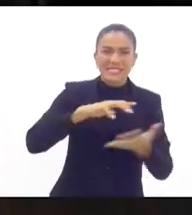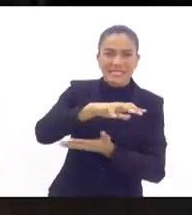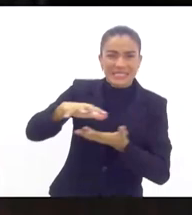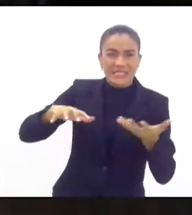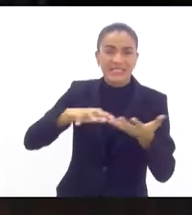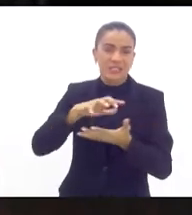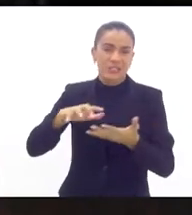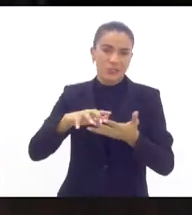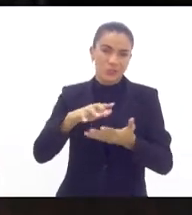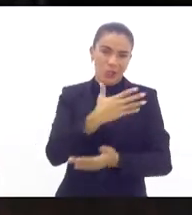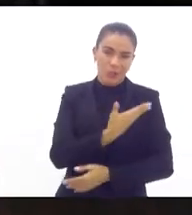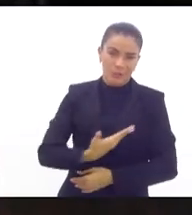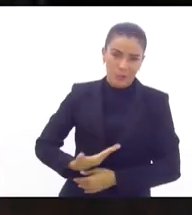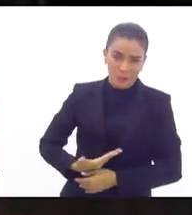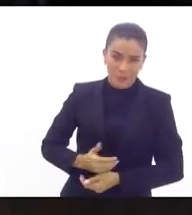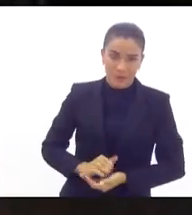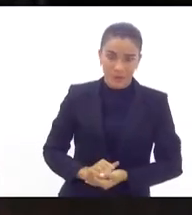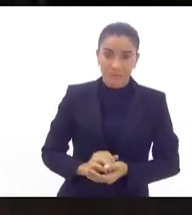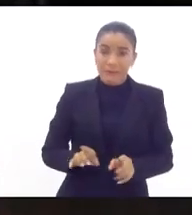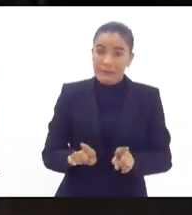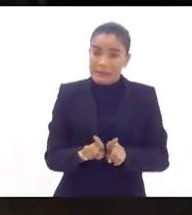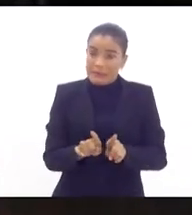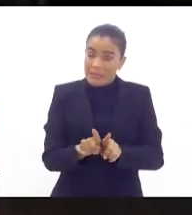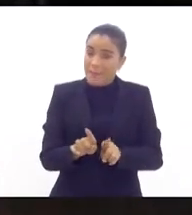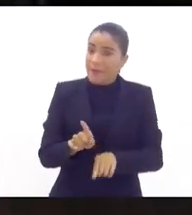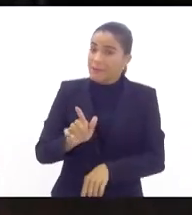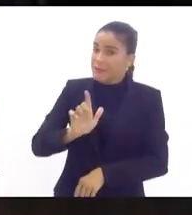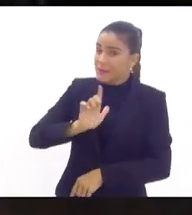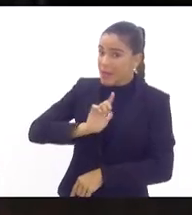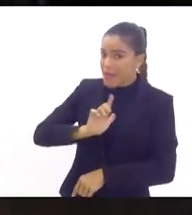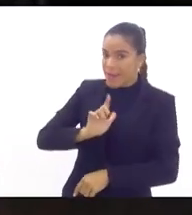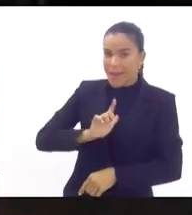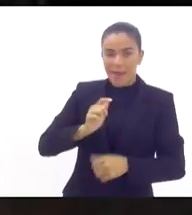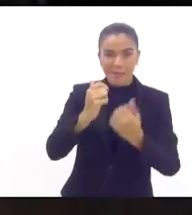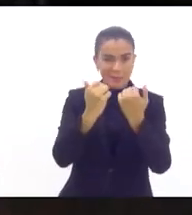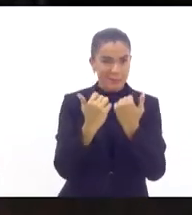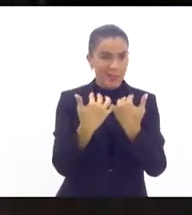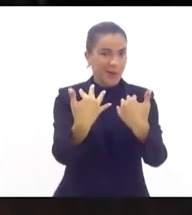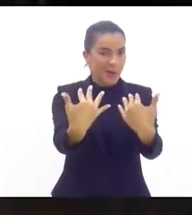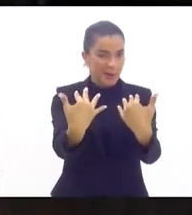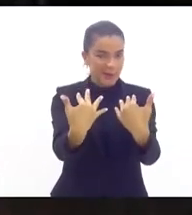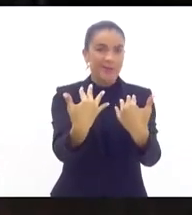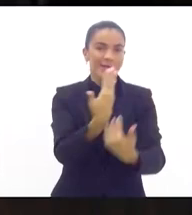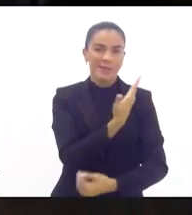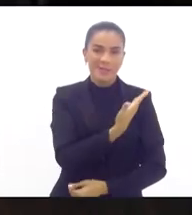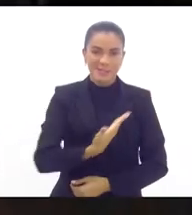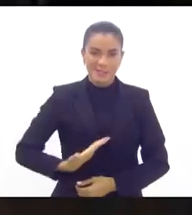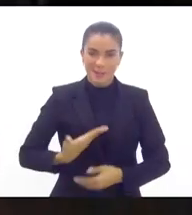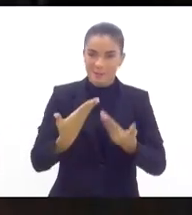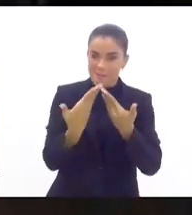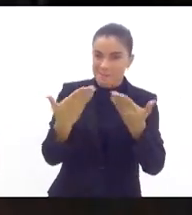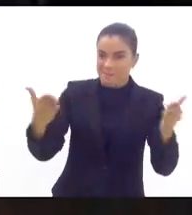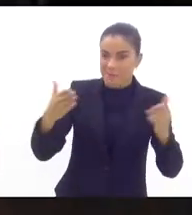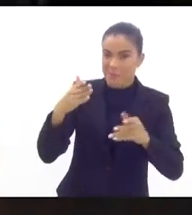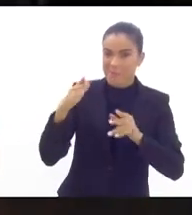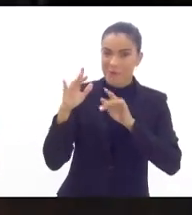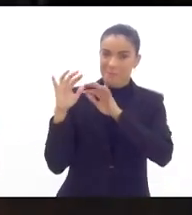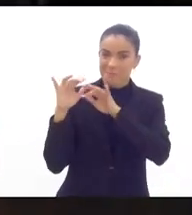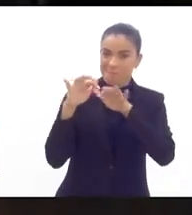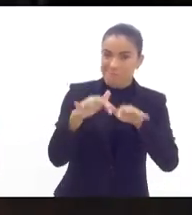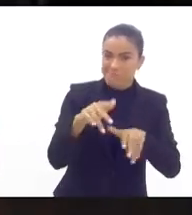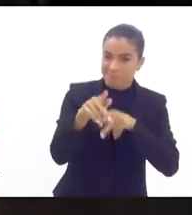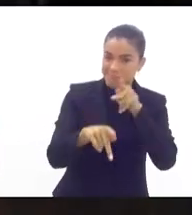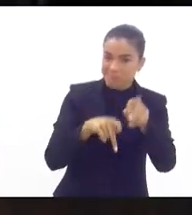então eu acho que ter essa audiência pública e que é o elogiar vossa excelência Por trazer